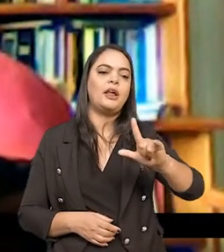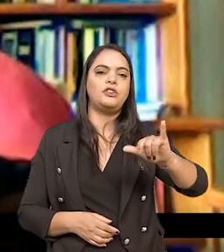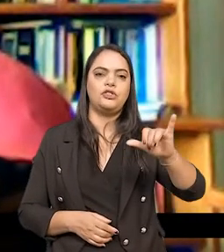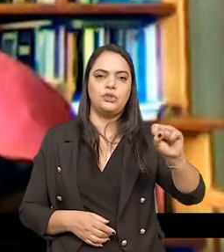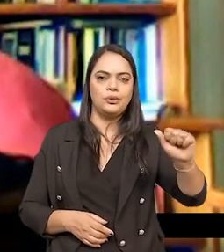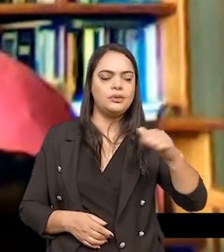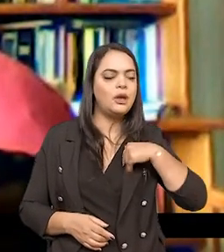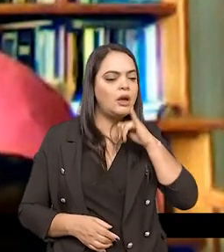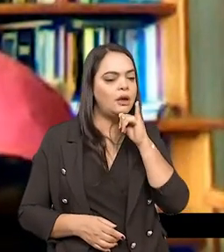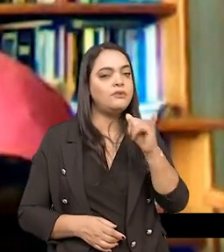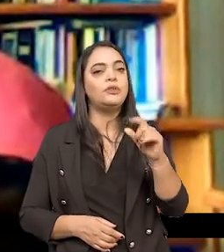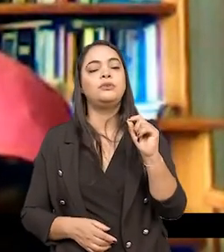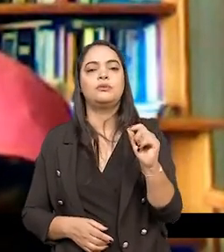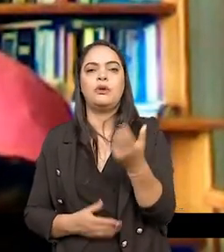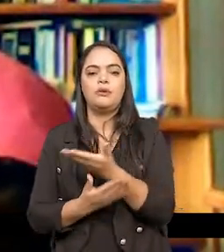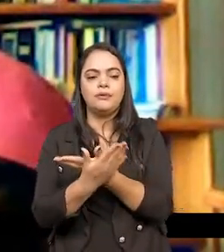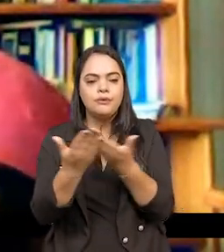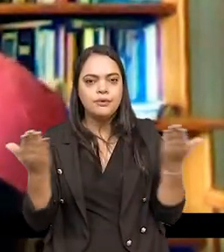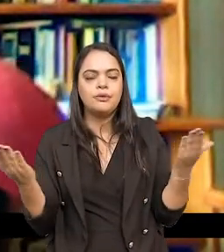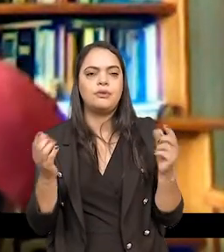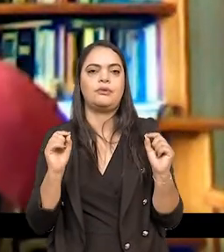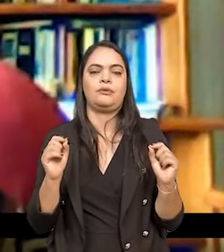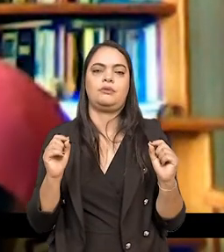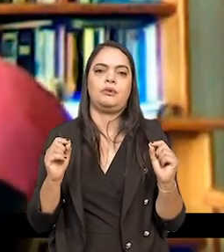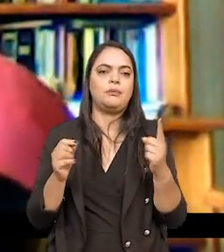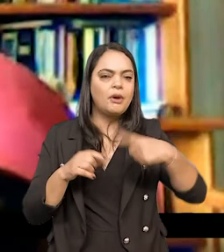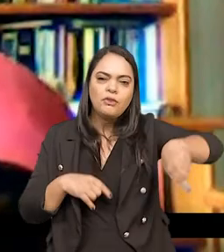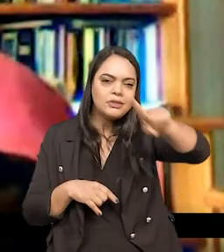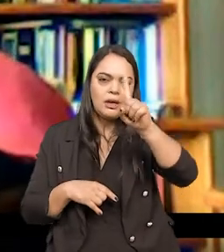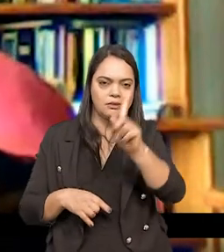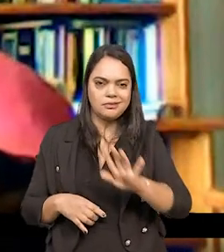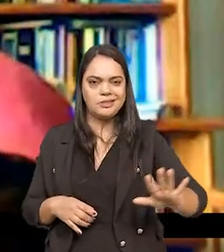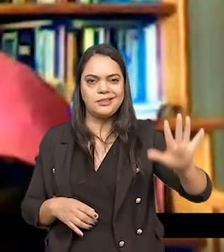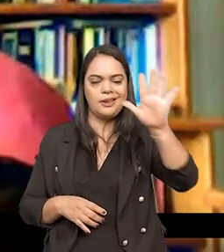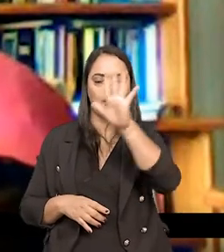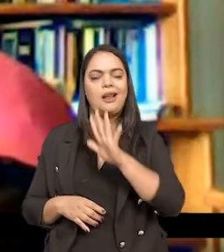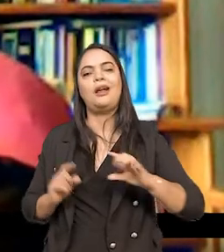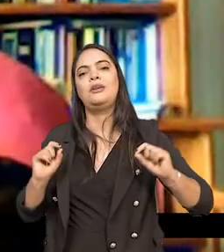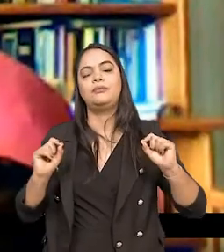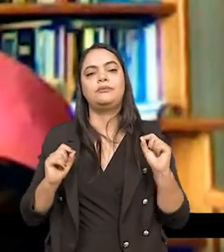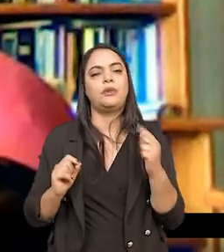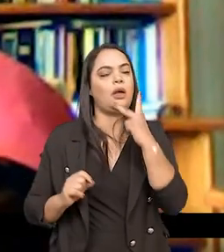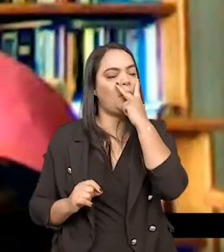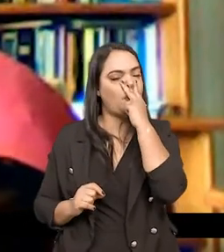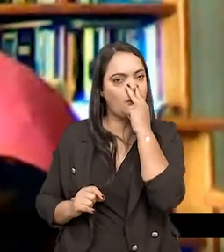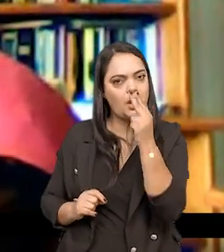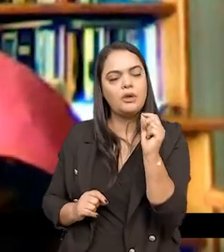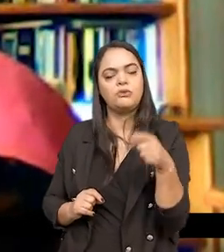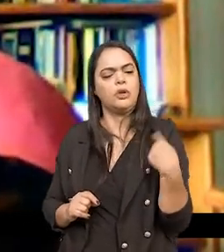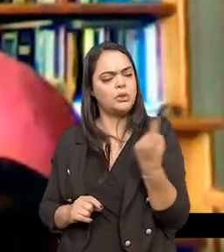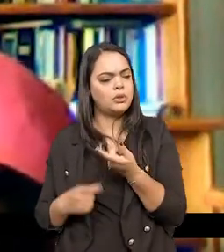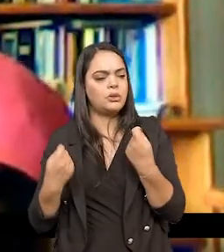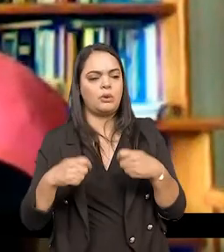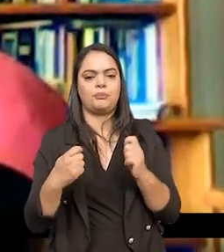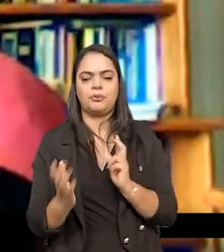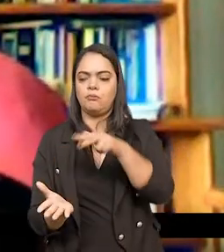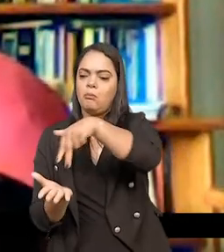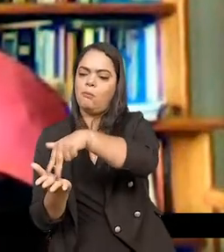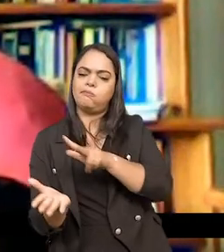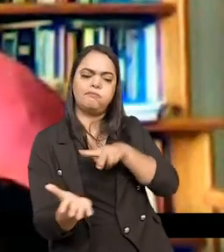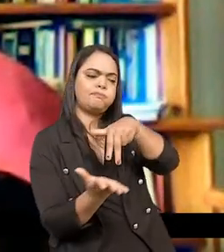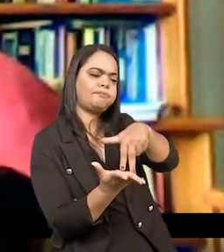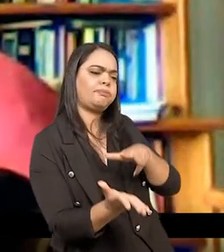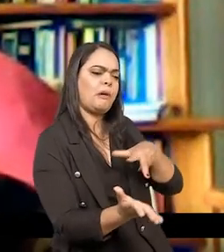ainda, Dilza, para vocês quatro, não para a Dilza, que assim como eu acho que nós devemos ocupar todos